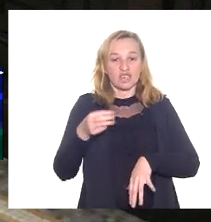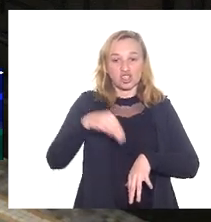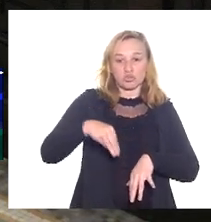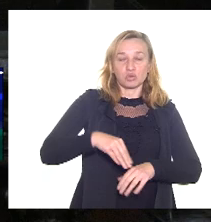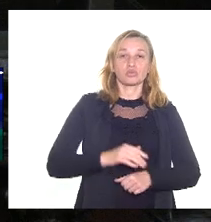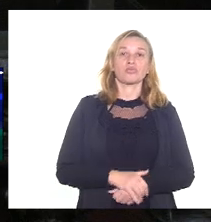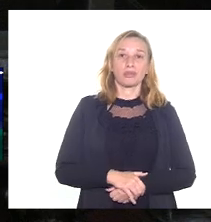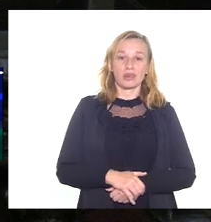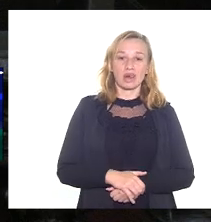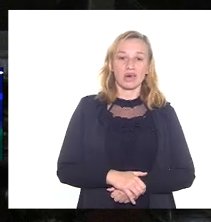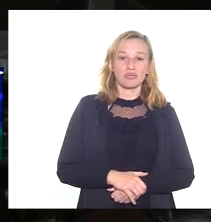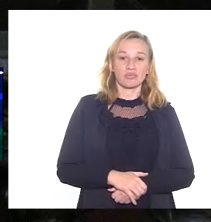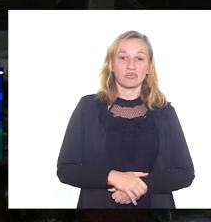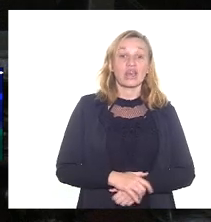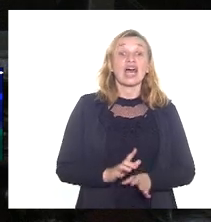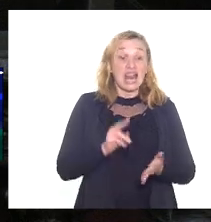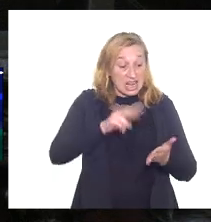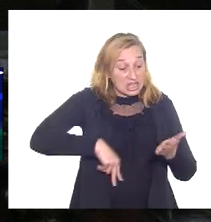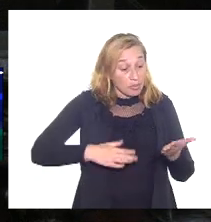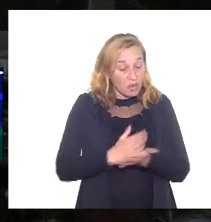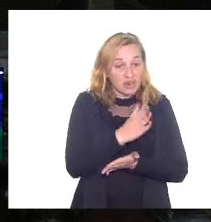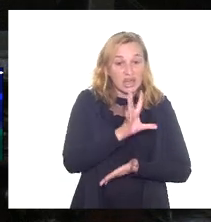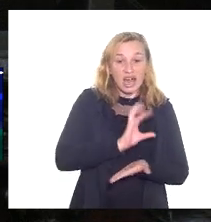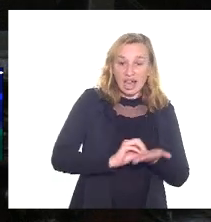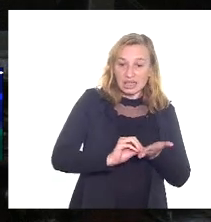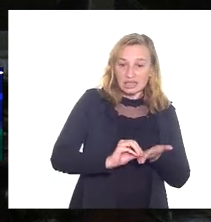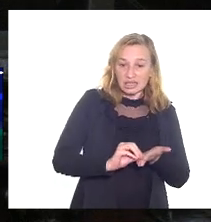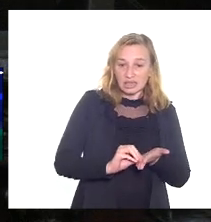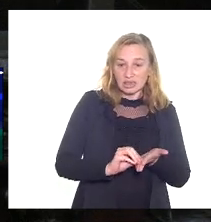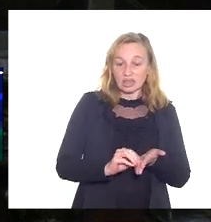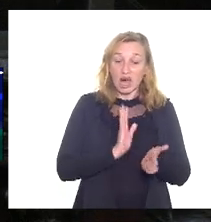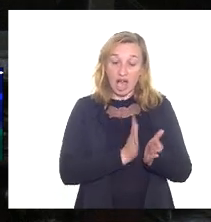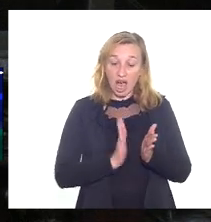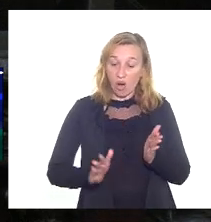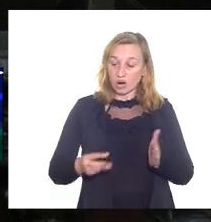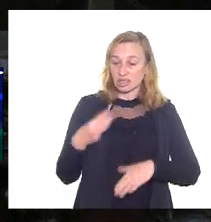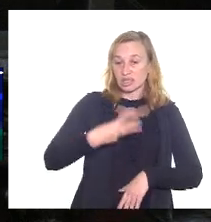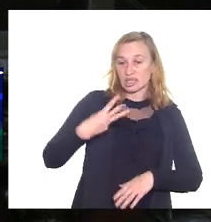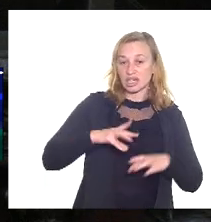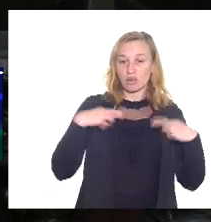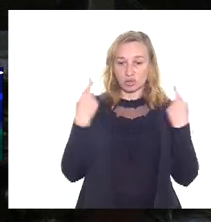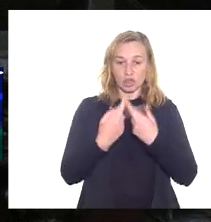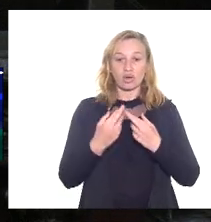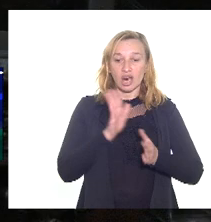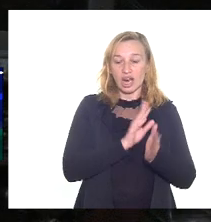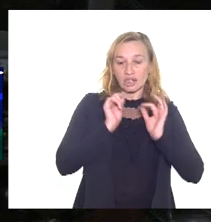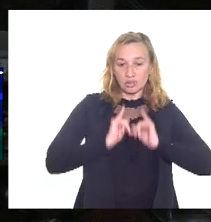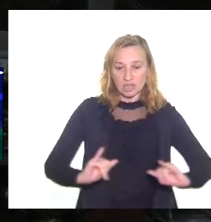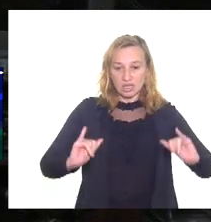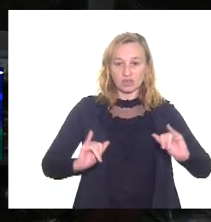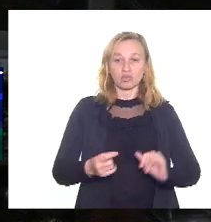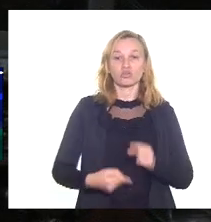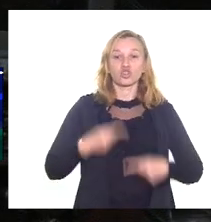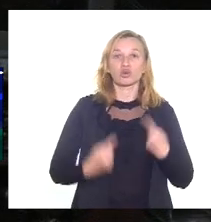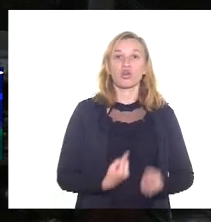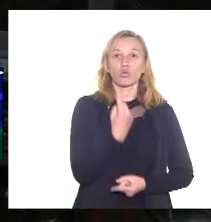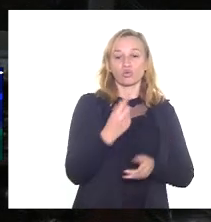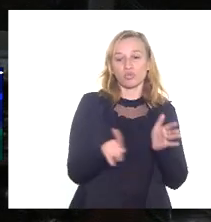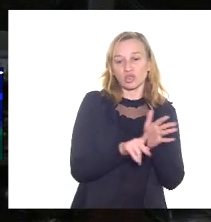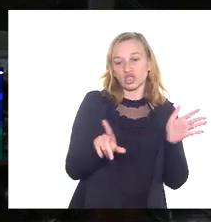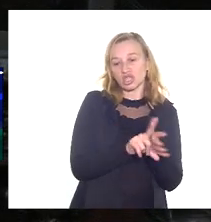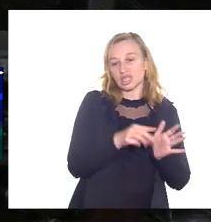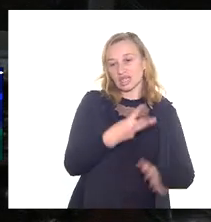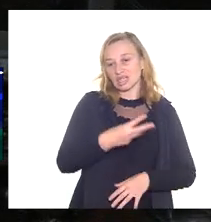15h21. Lida e aprovada a ata, passa-se à ordem da terceira sessão. Anuncio, em regime de urgência e discussão única, projeto de